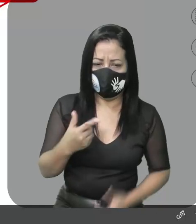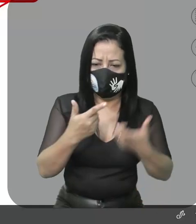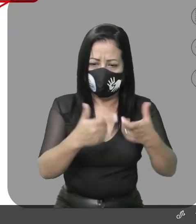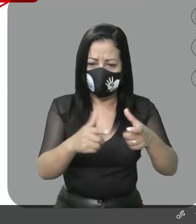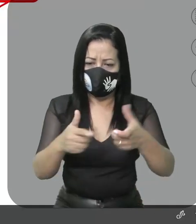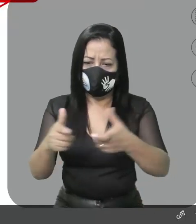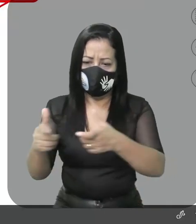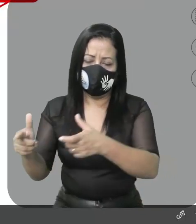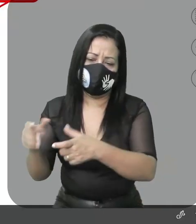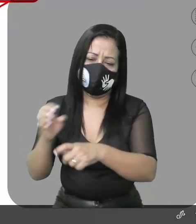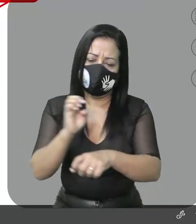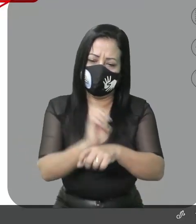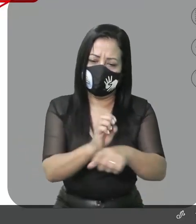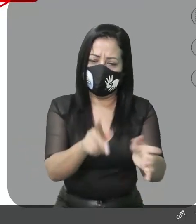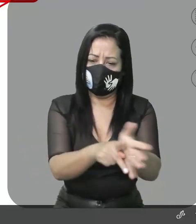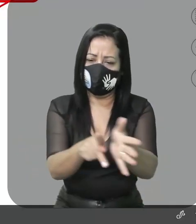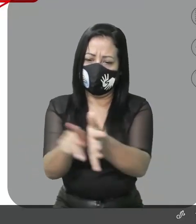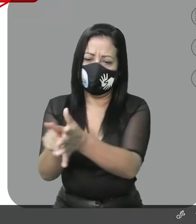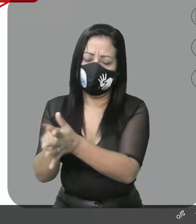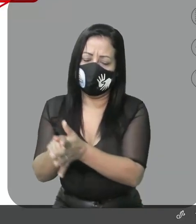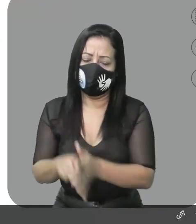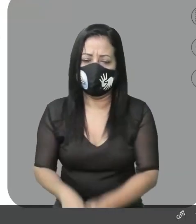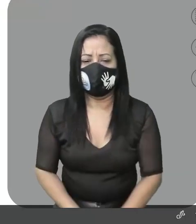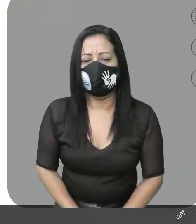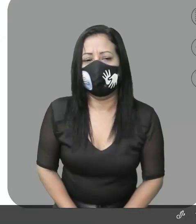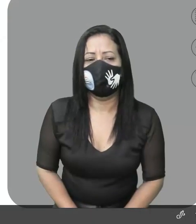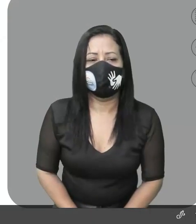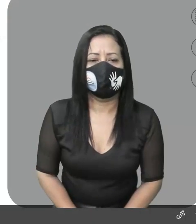Politicamente se autocontrolavam. Ok?